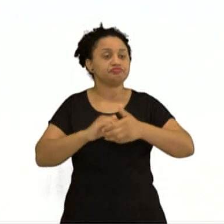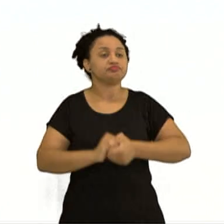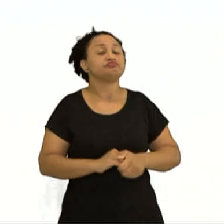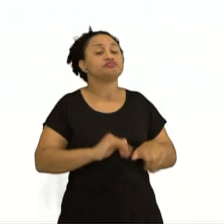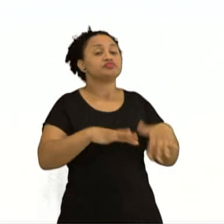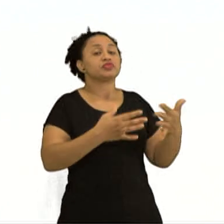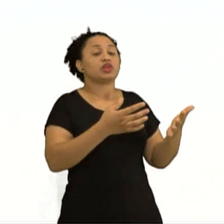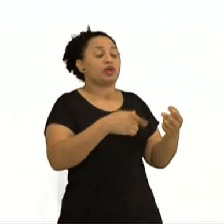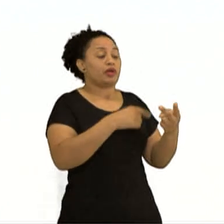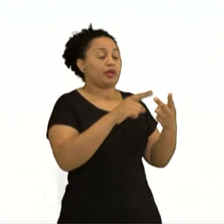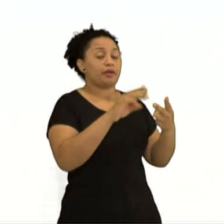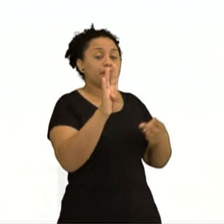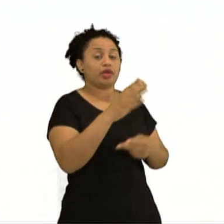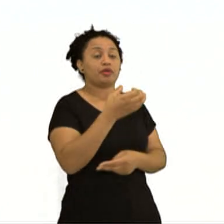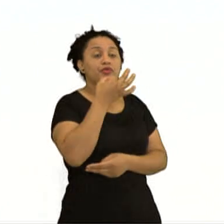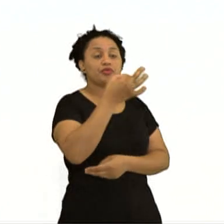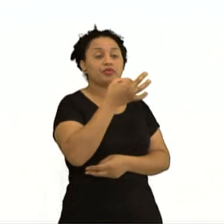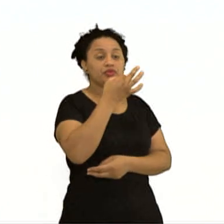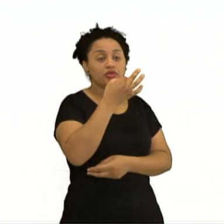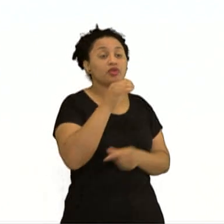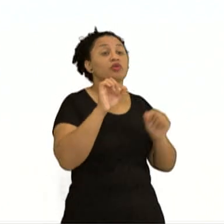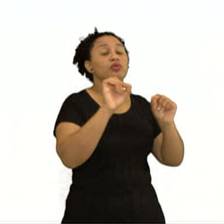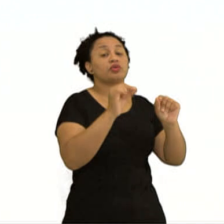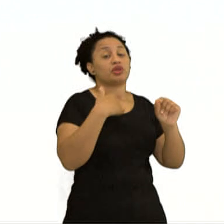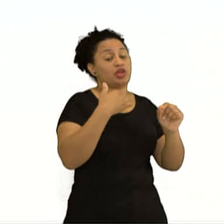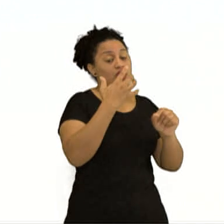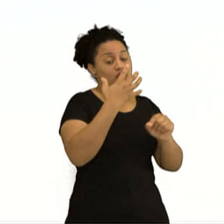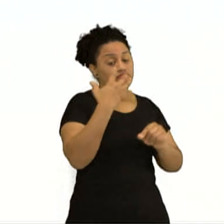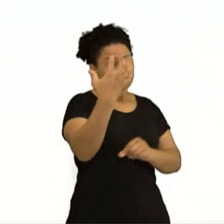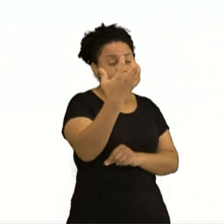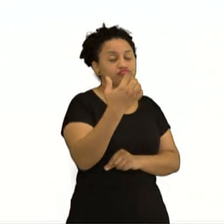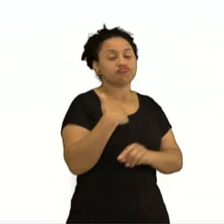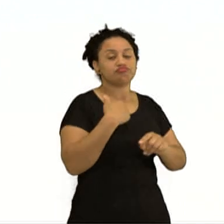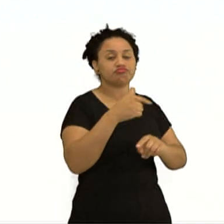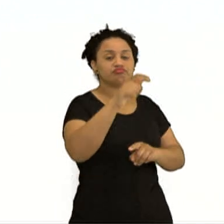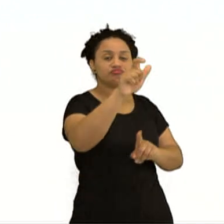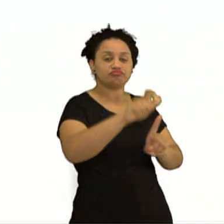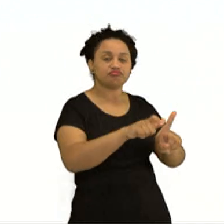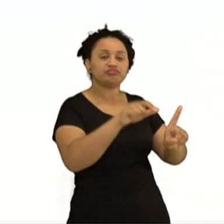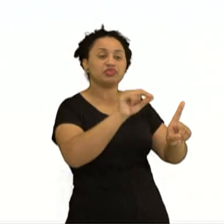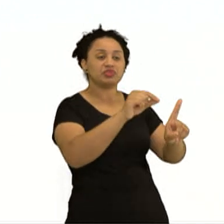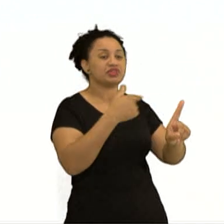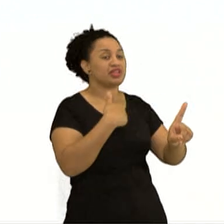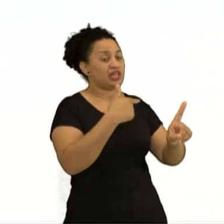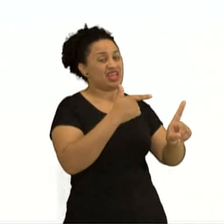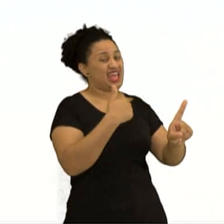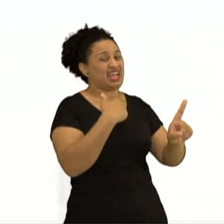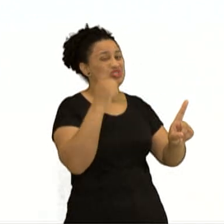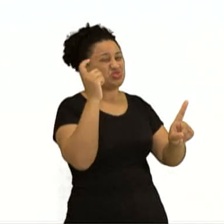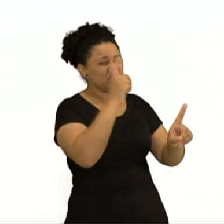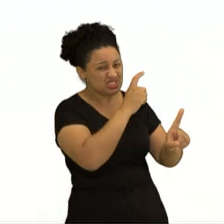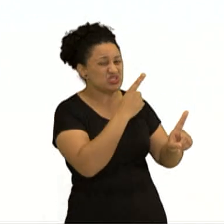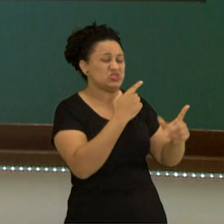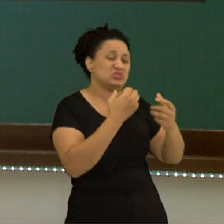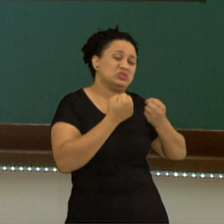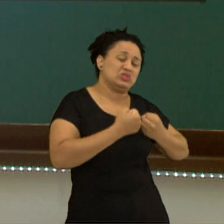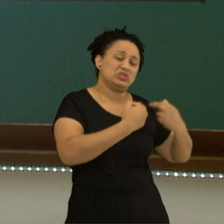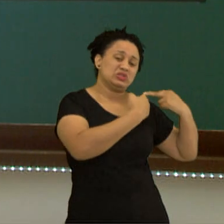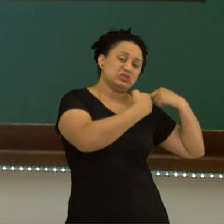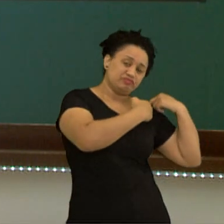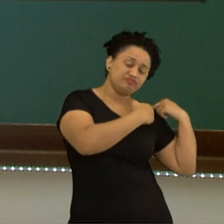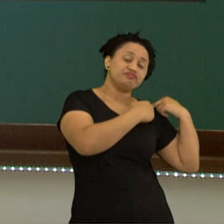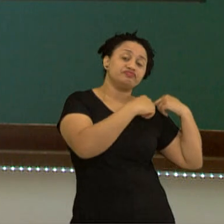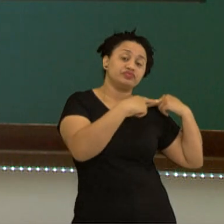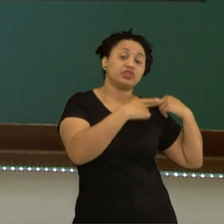E a opinião da autora é: ser fonte de inspiração de um personagem desses não é uma carga leve. Então, esse é